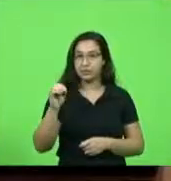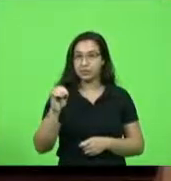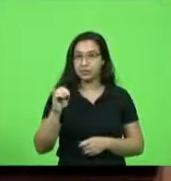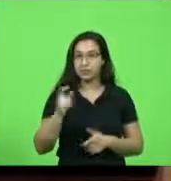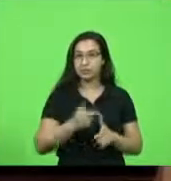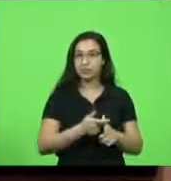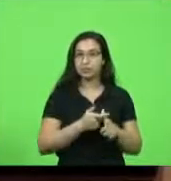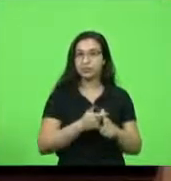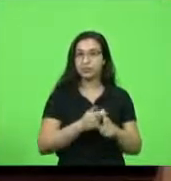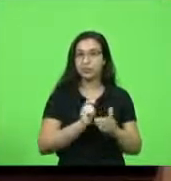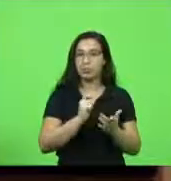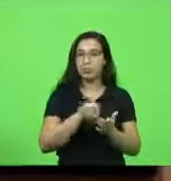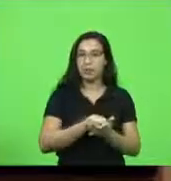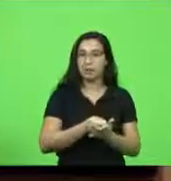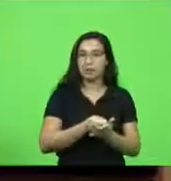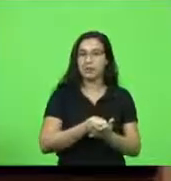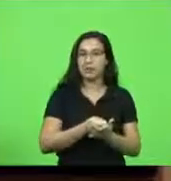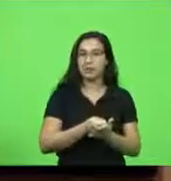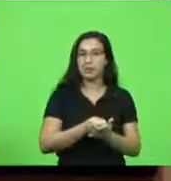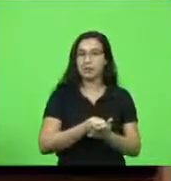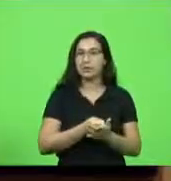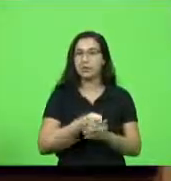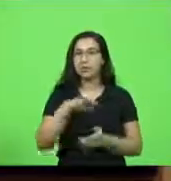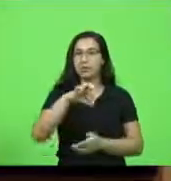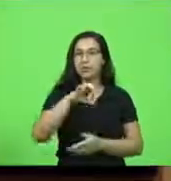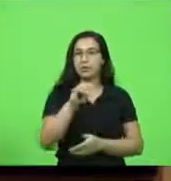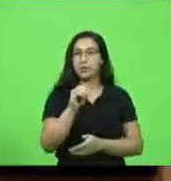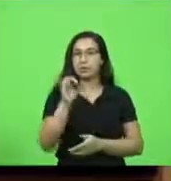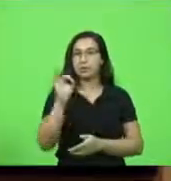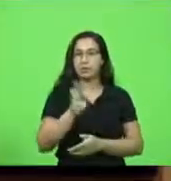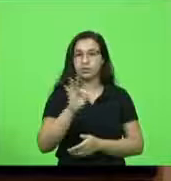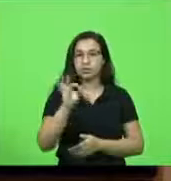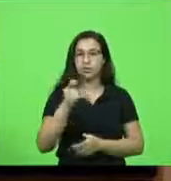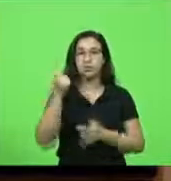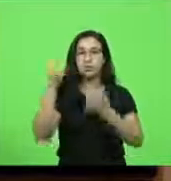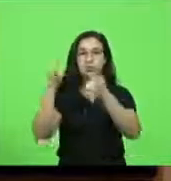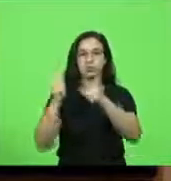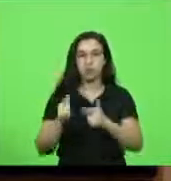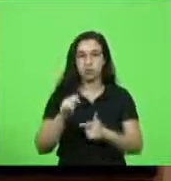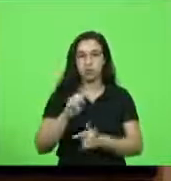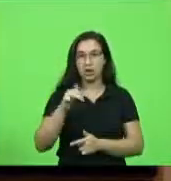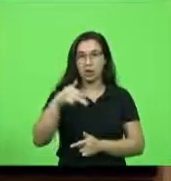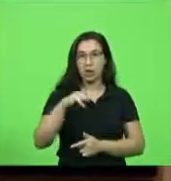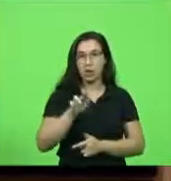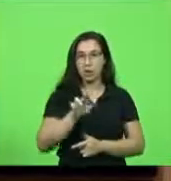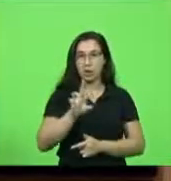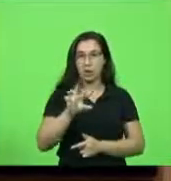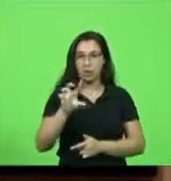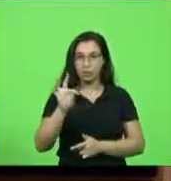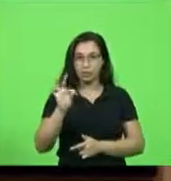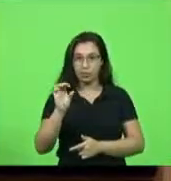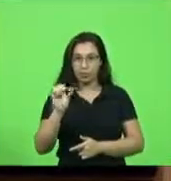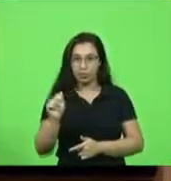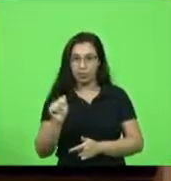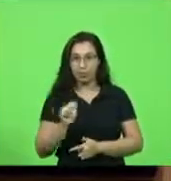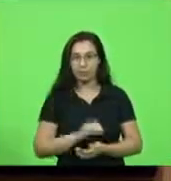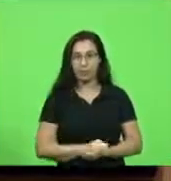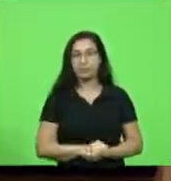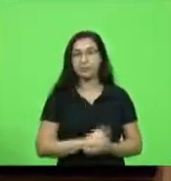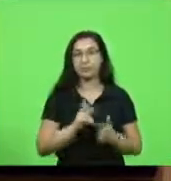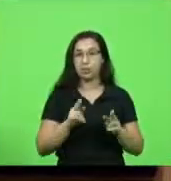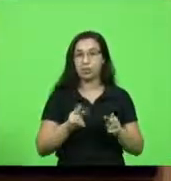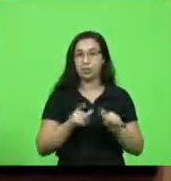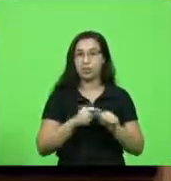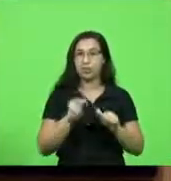de mora e de ofício e 90% de outras multas. A mesma coisa acontece no artigo 2º, possibilitando também fazer